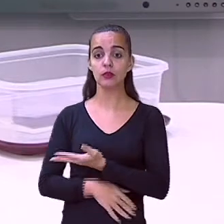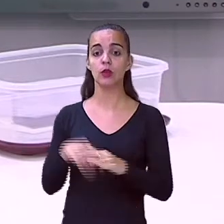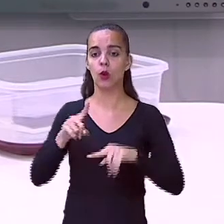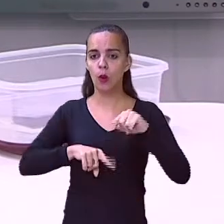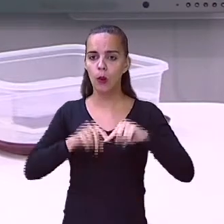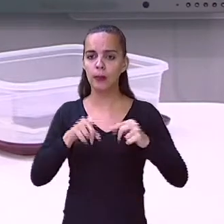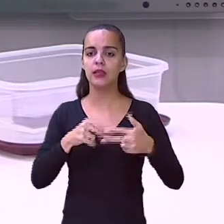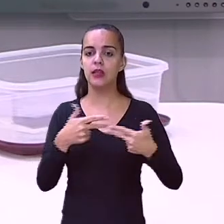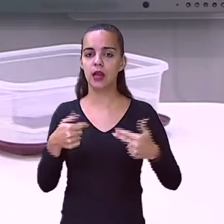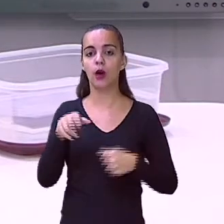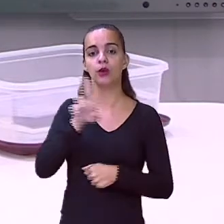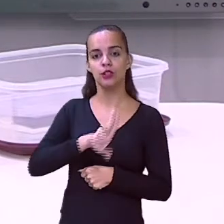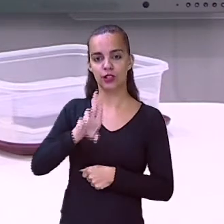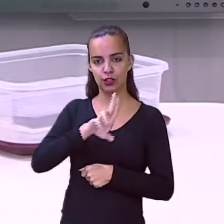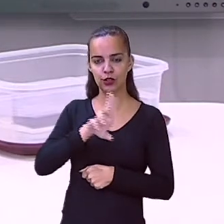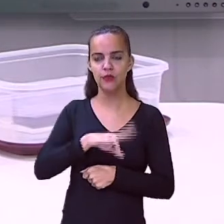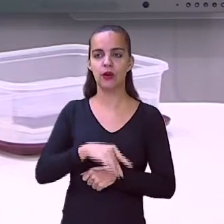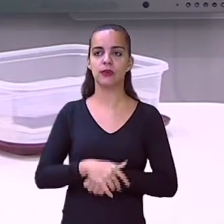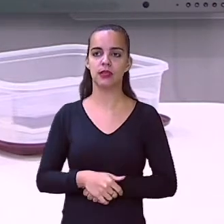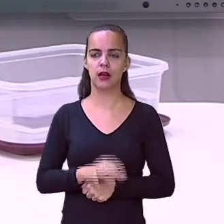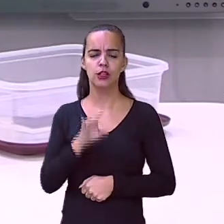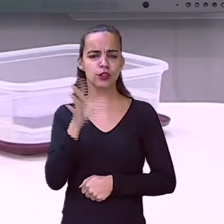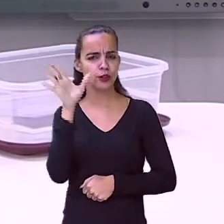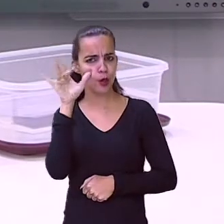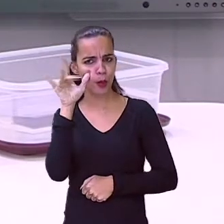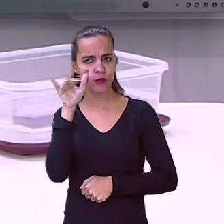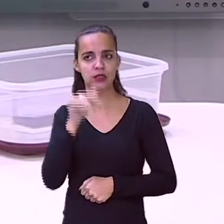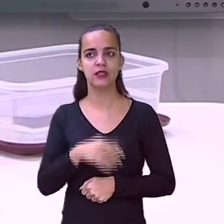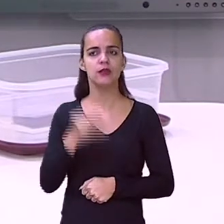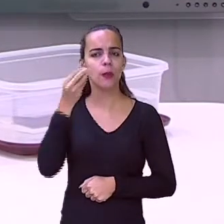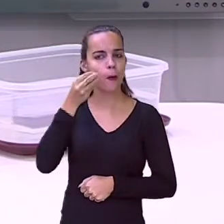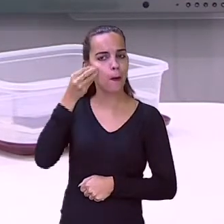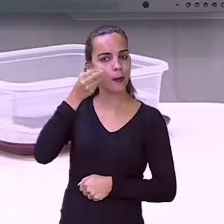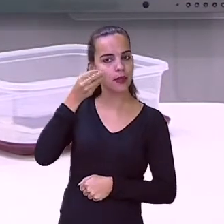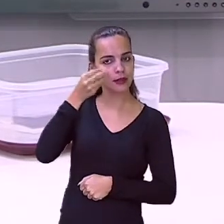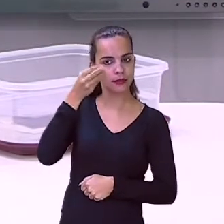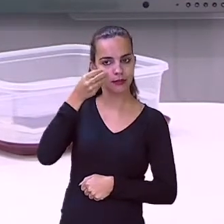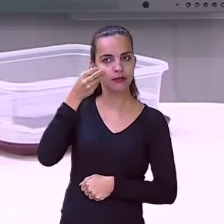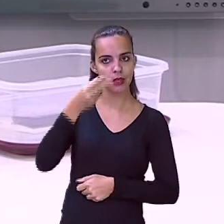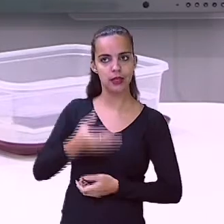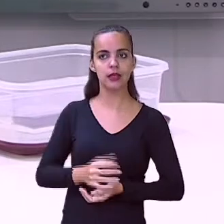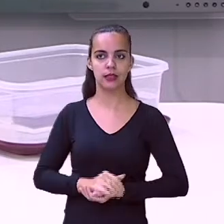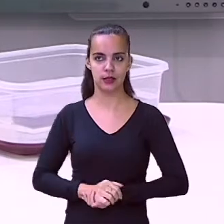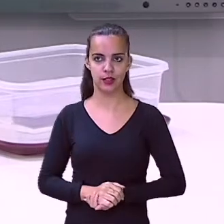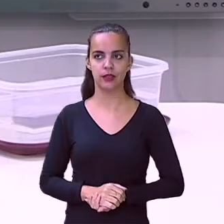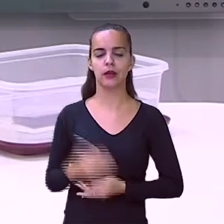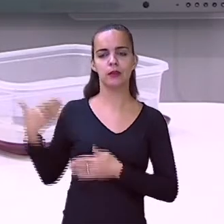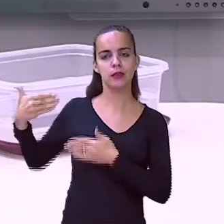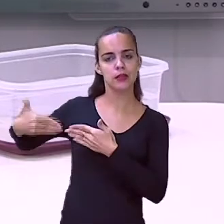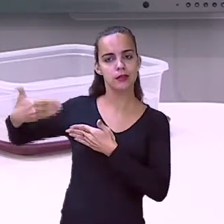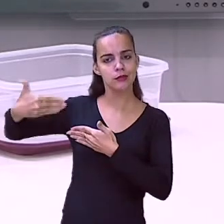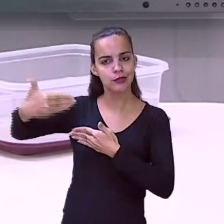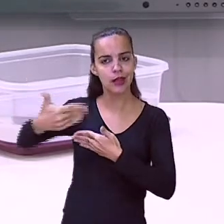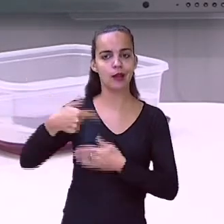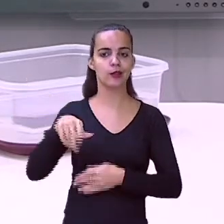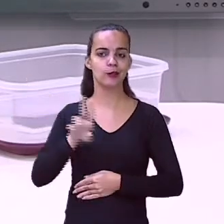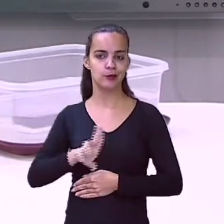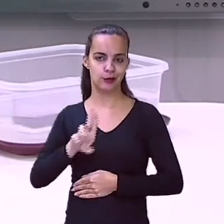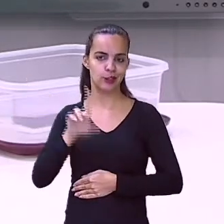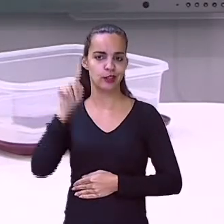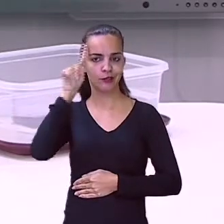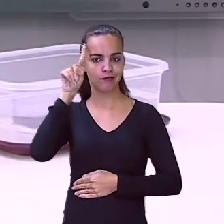E nós vamos perceber que são materiais comuns no nosso dia a dia, aí na nossa